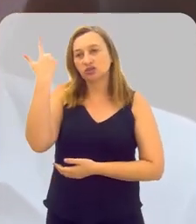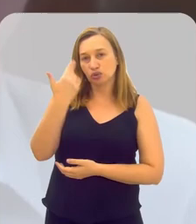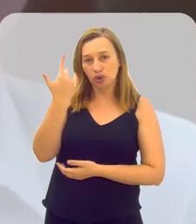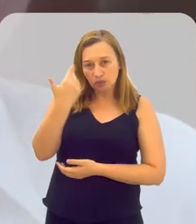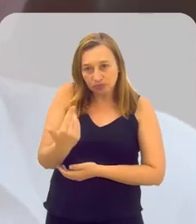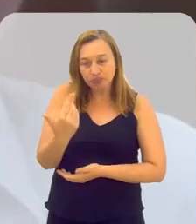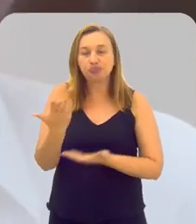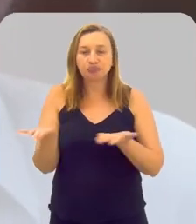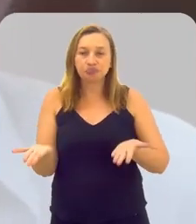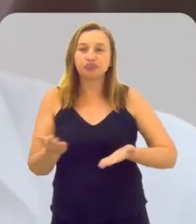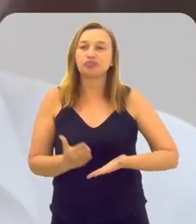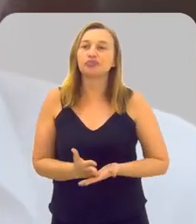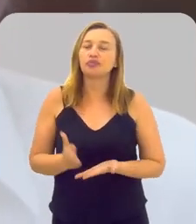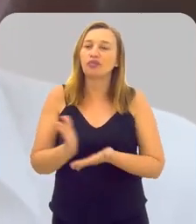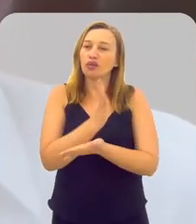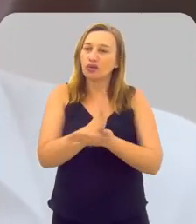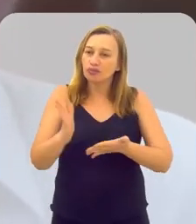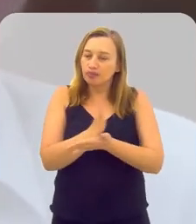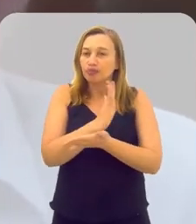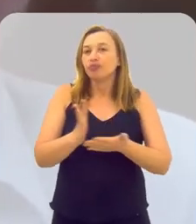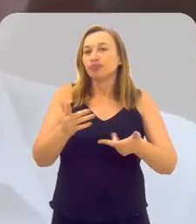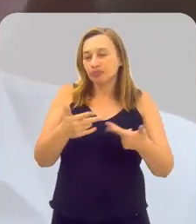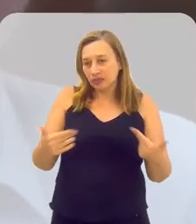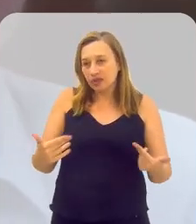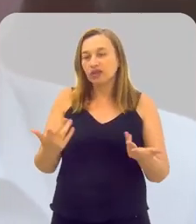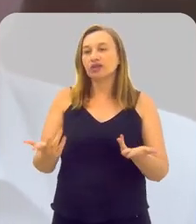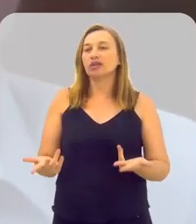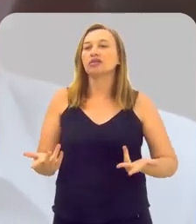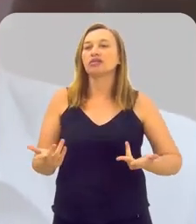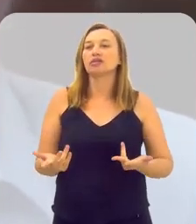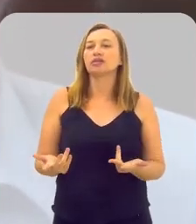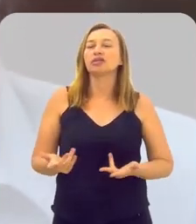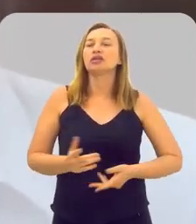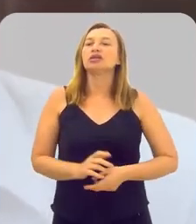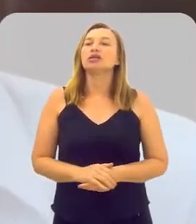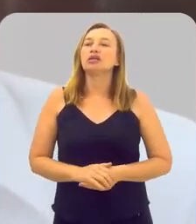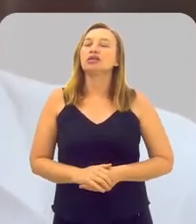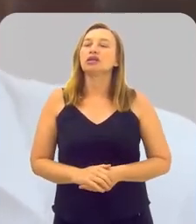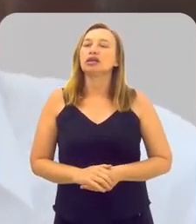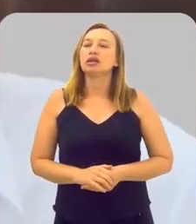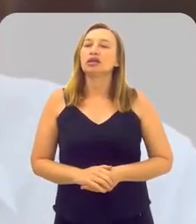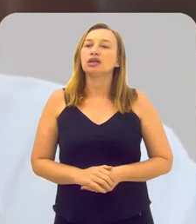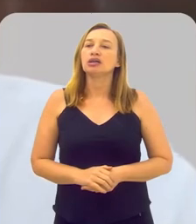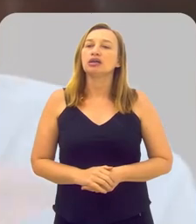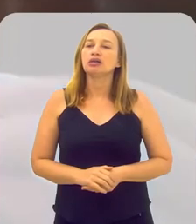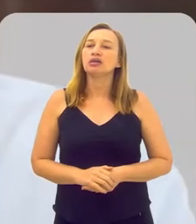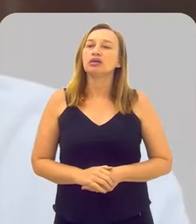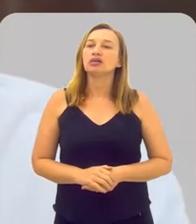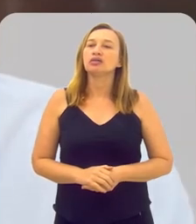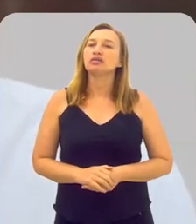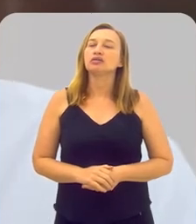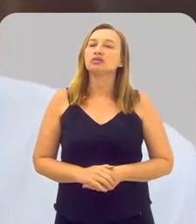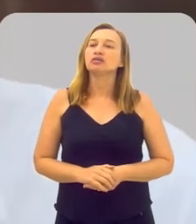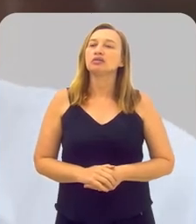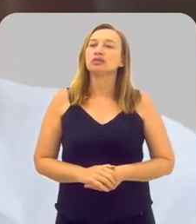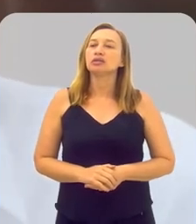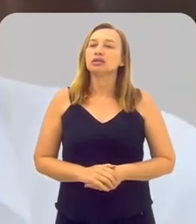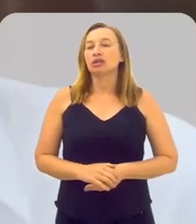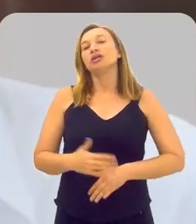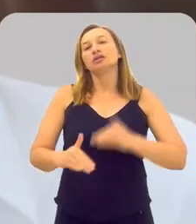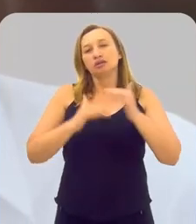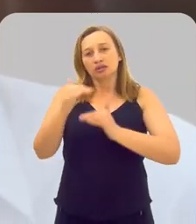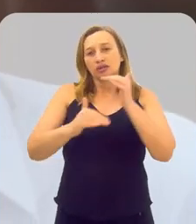do gás natural. Quando a gente está na operação do mercado de petróleo, algumas acabam fugindo em dutos, né? Se chama de emissões